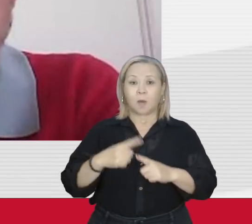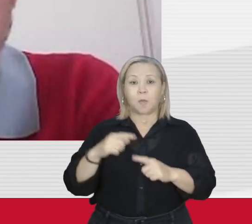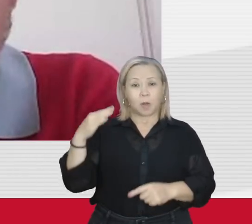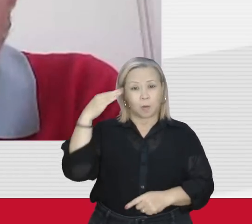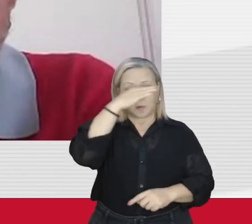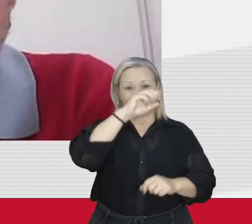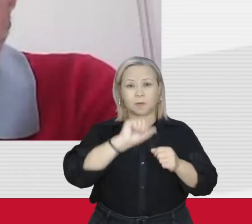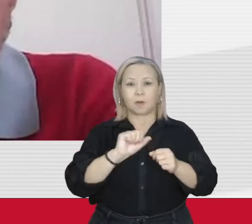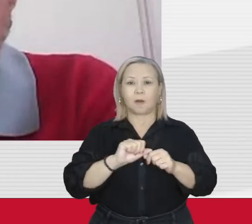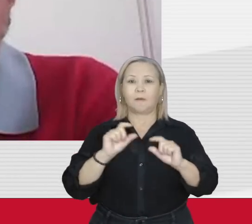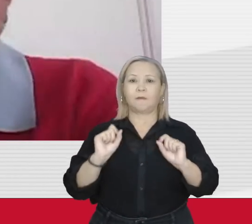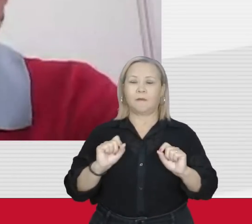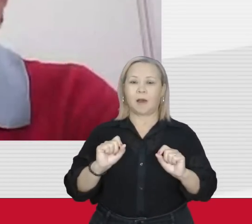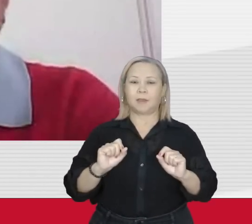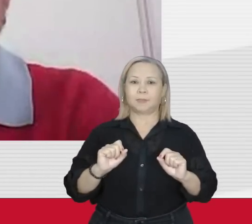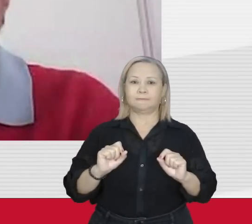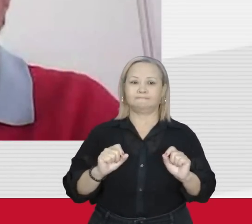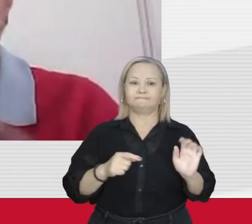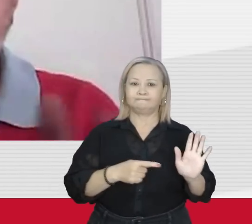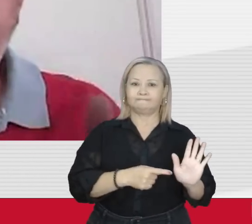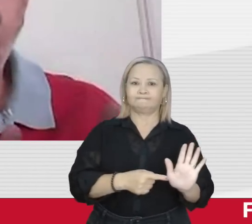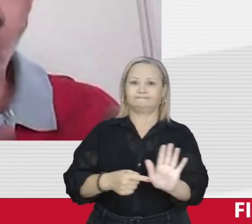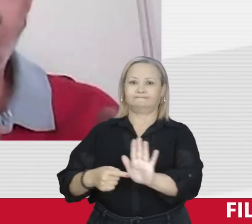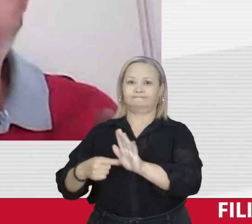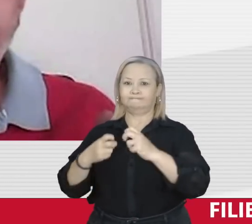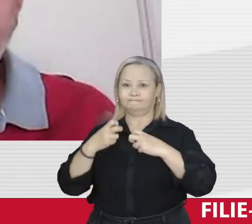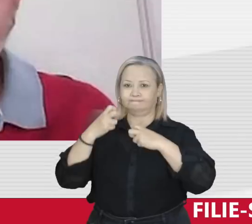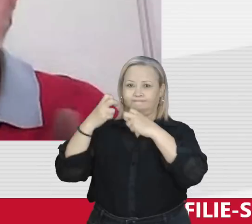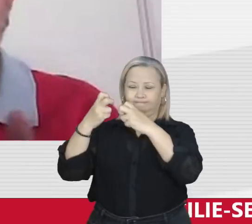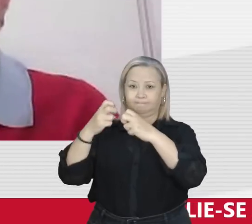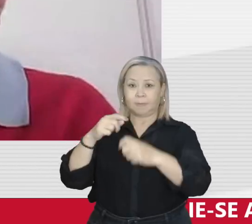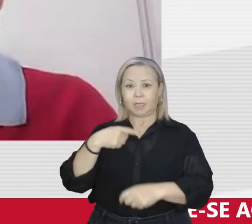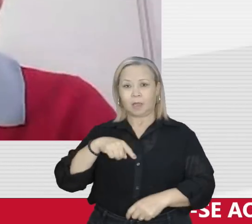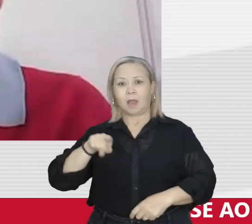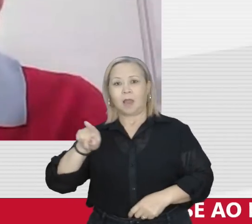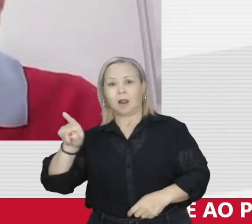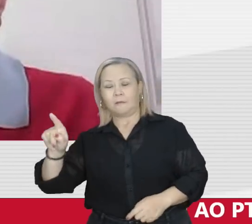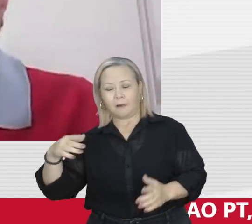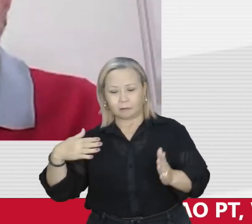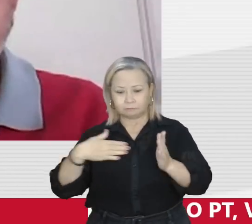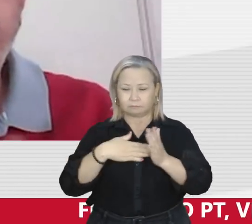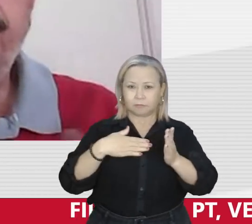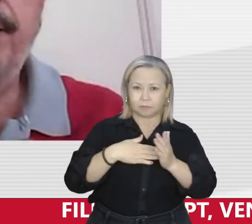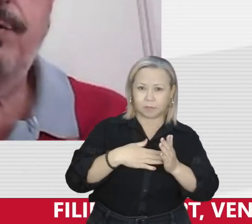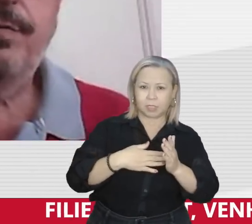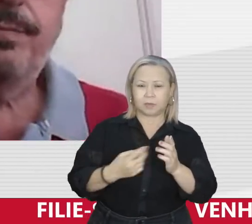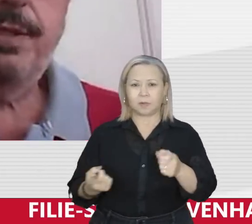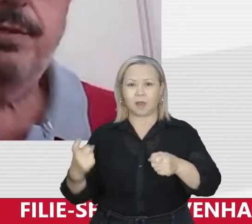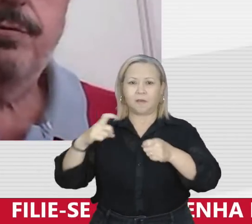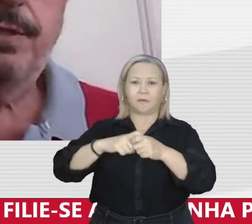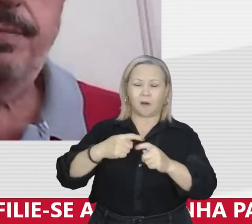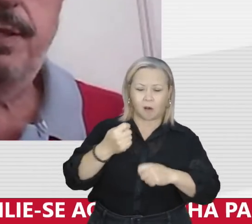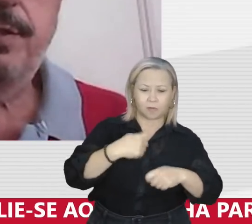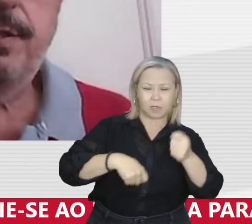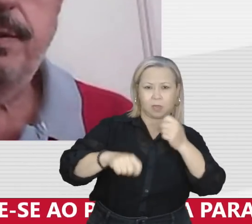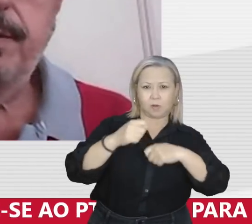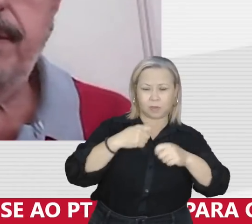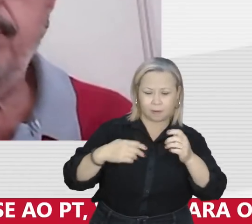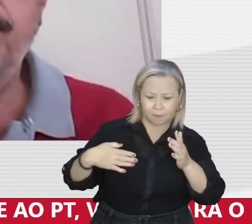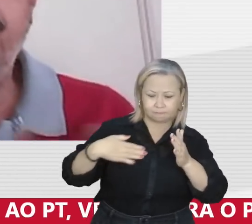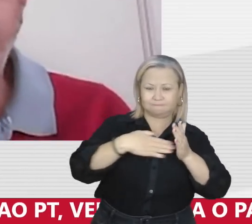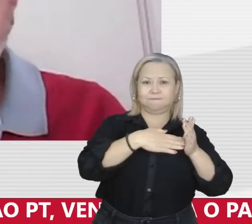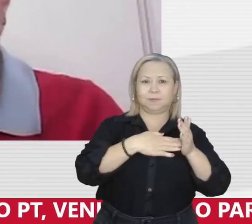faz inflexões. Ele vai no limite, depois ele volta, ele negocia, ele vai novamente no